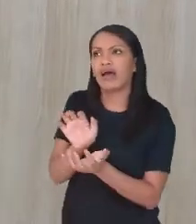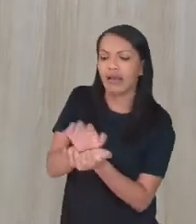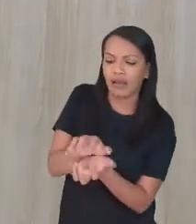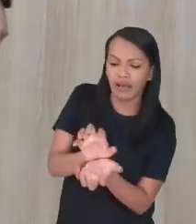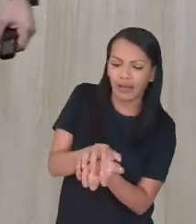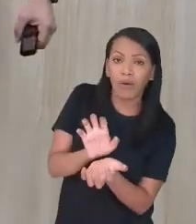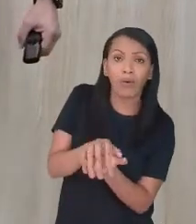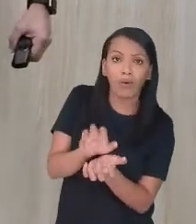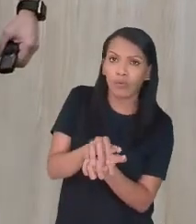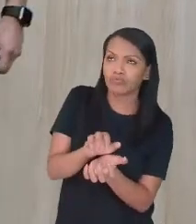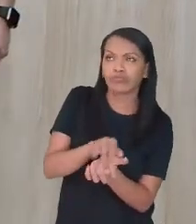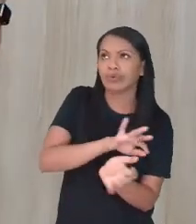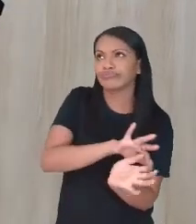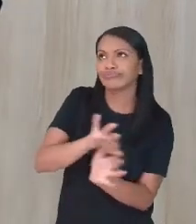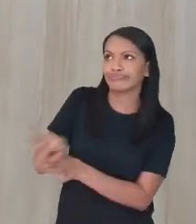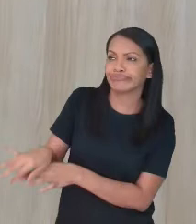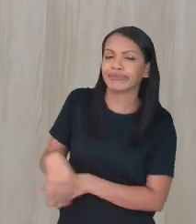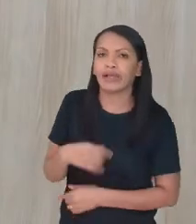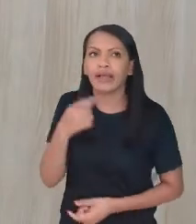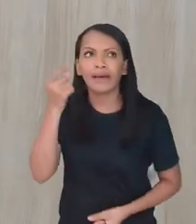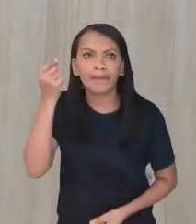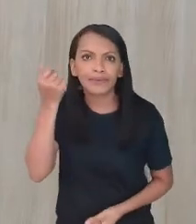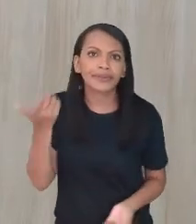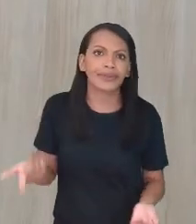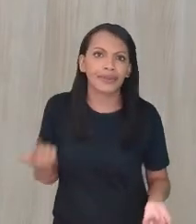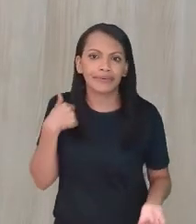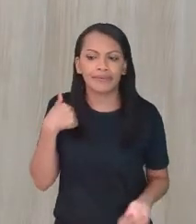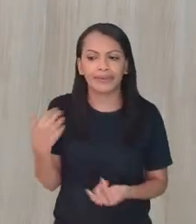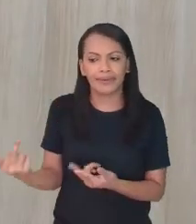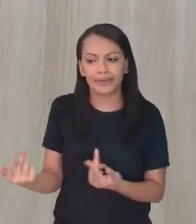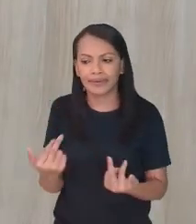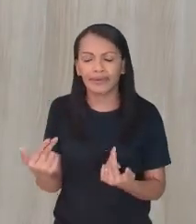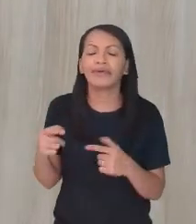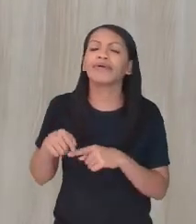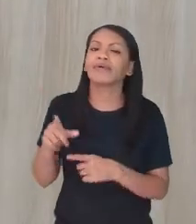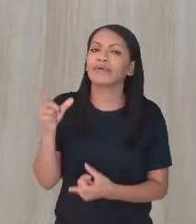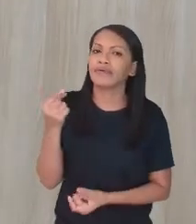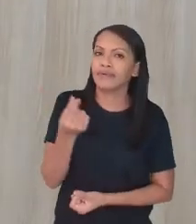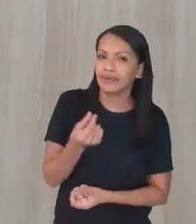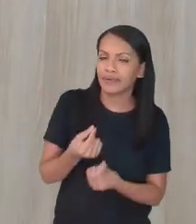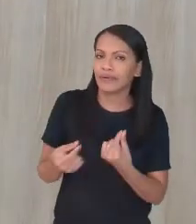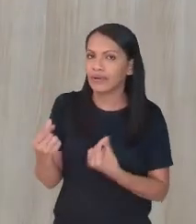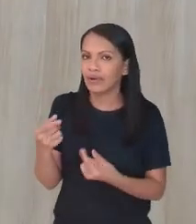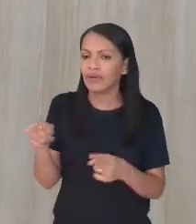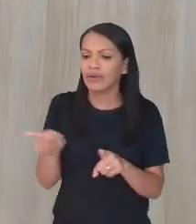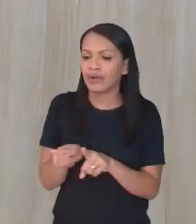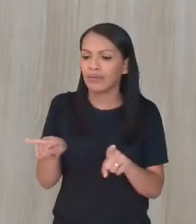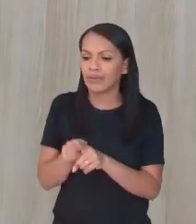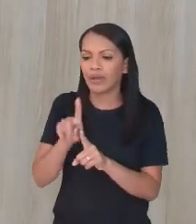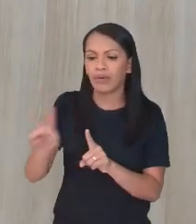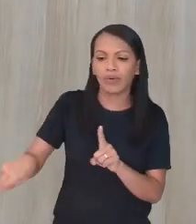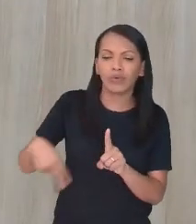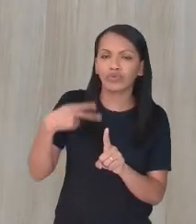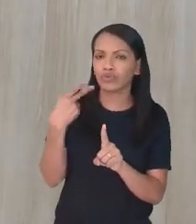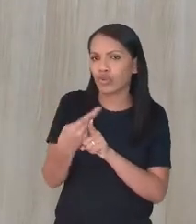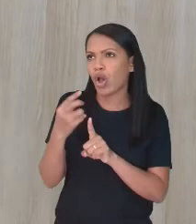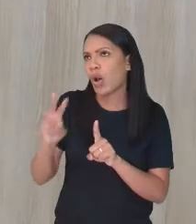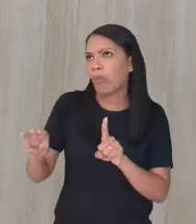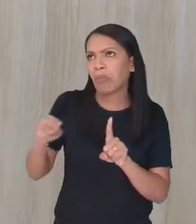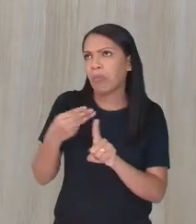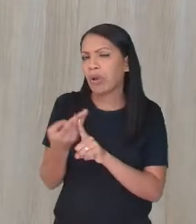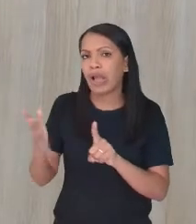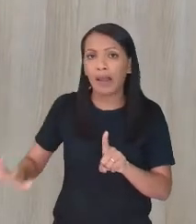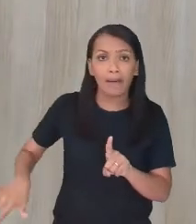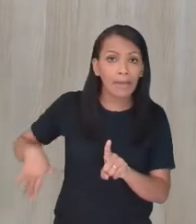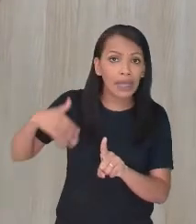por dinheiro, né, a ideia do dobro você já conhece, a ideia da metade também, tá, que você pratica bastante